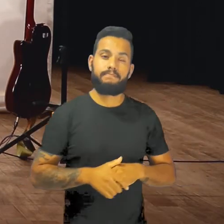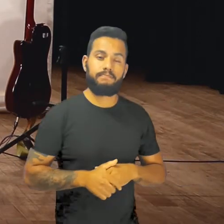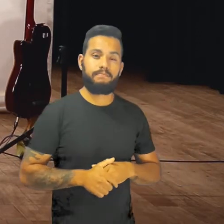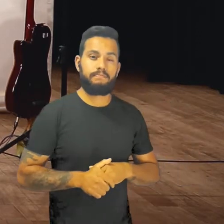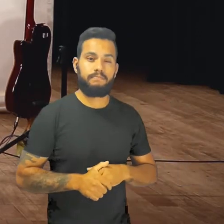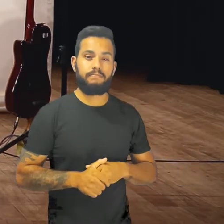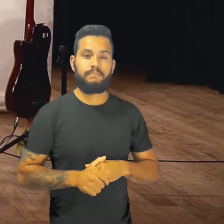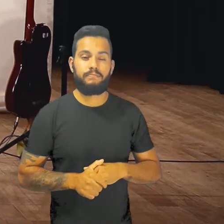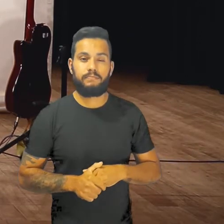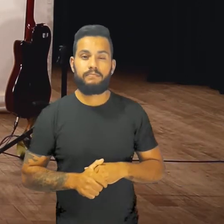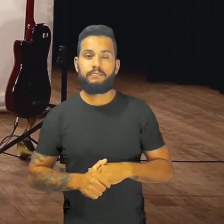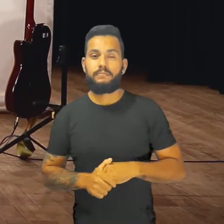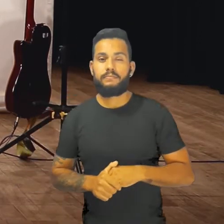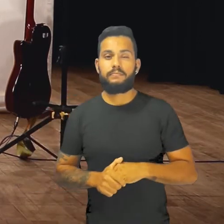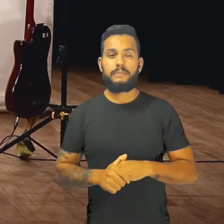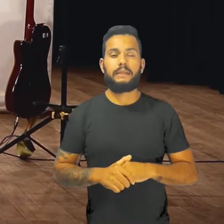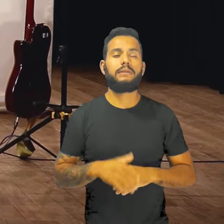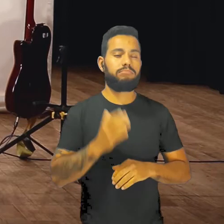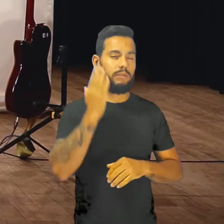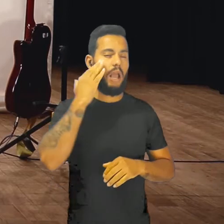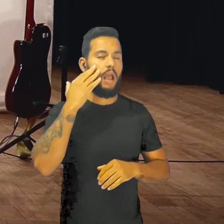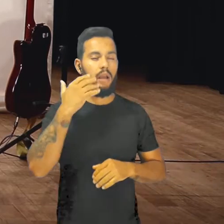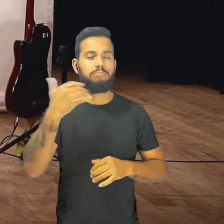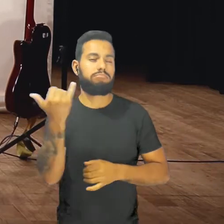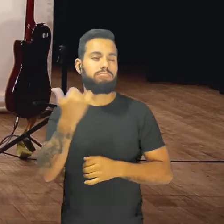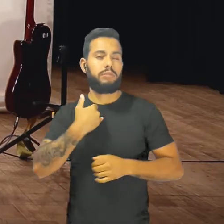é comida pra mim. Então